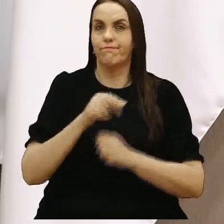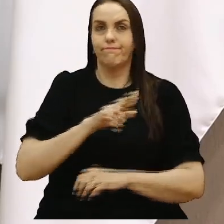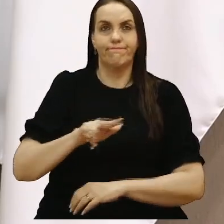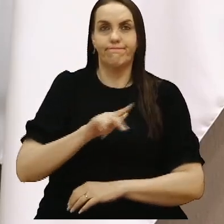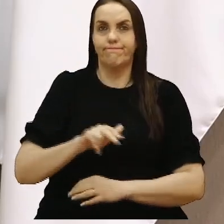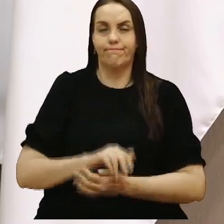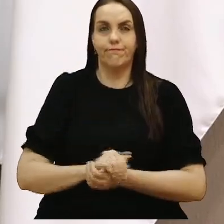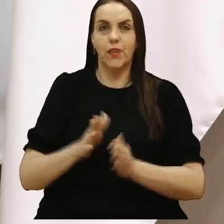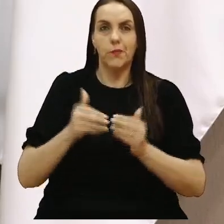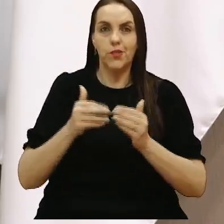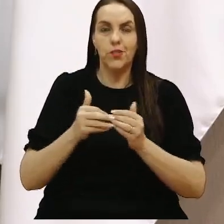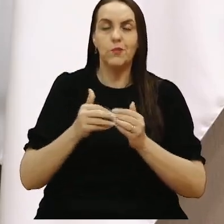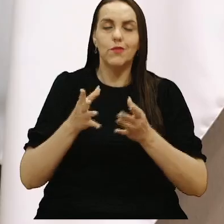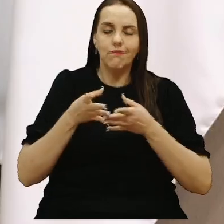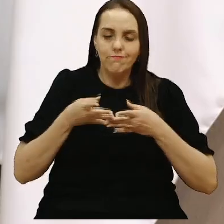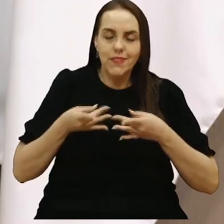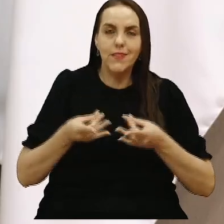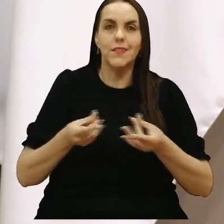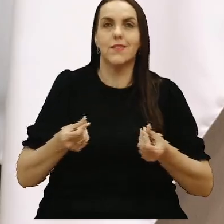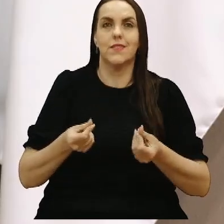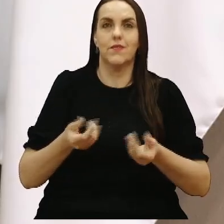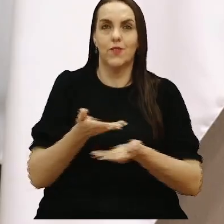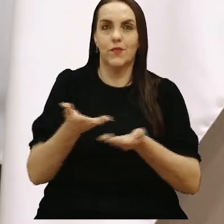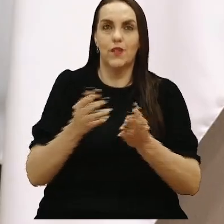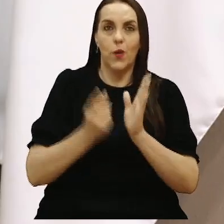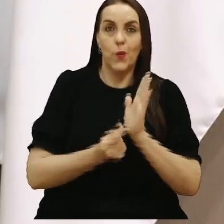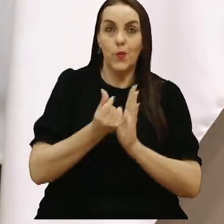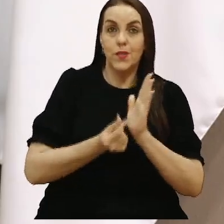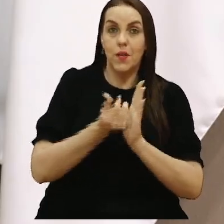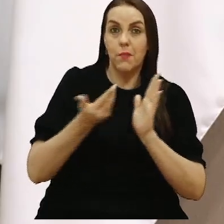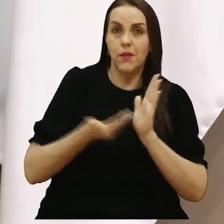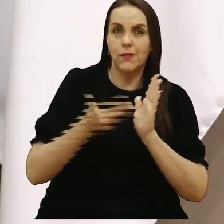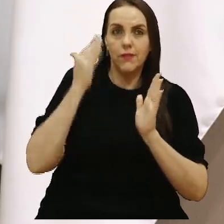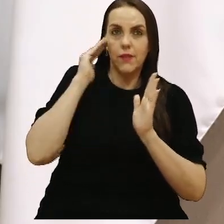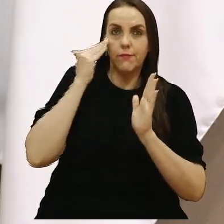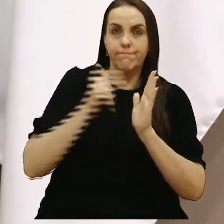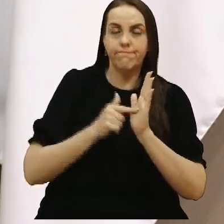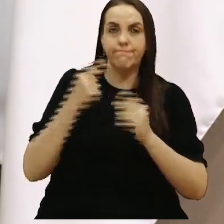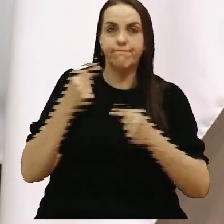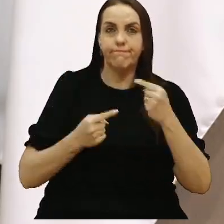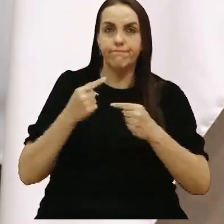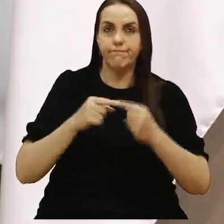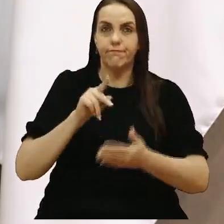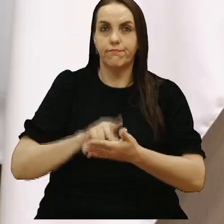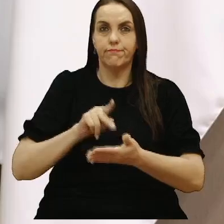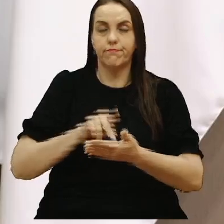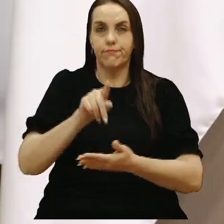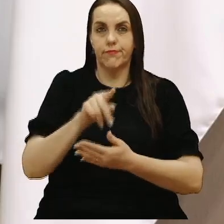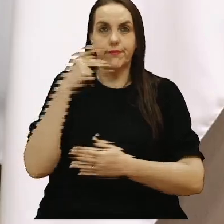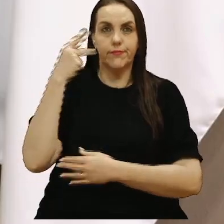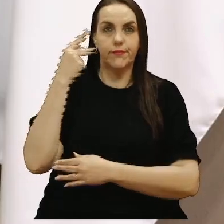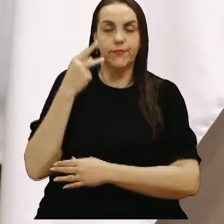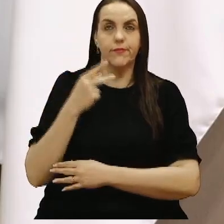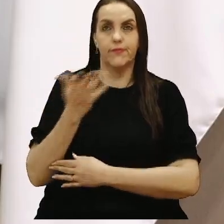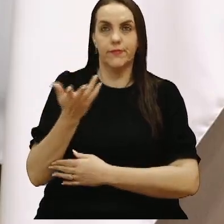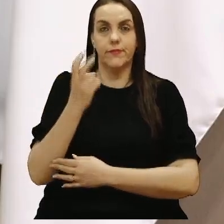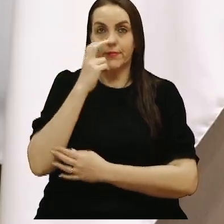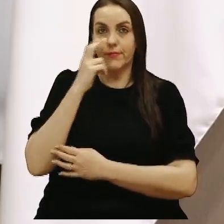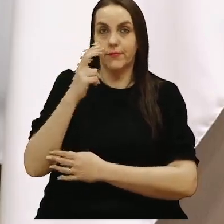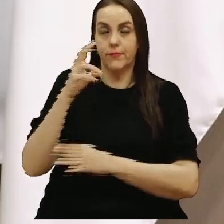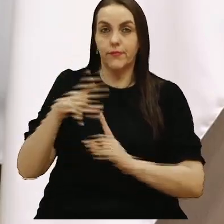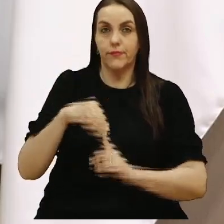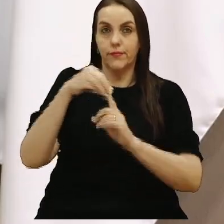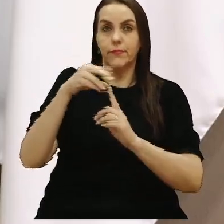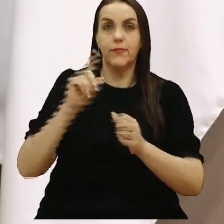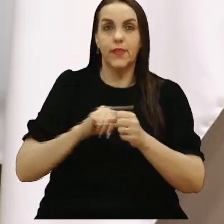nós pedimos sensibilidade em relação ao orçamento, para que a gente possa debater de fato, vereadora Andressa, as prioridades para a nossa cidade. Não dá para